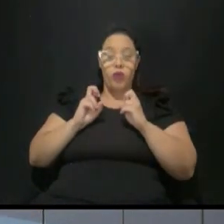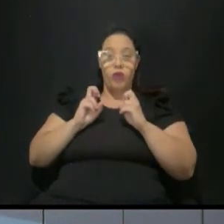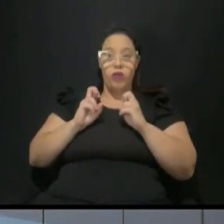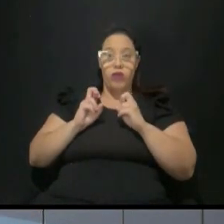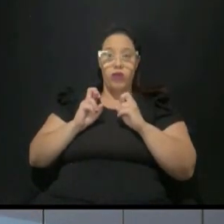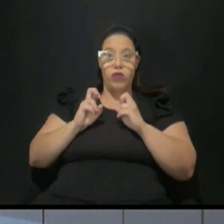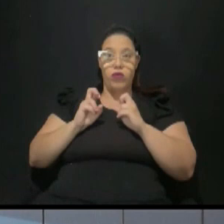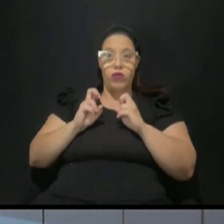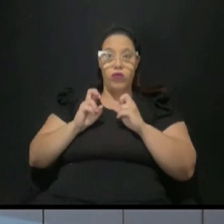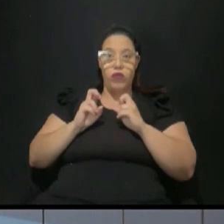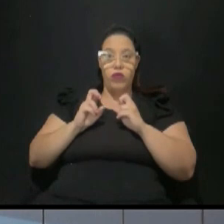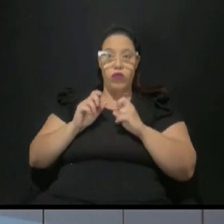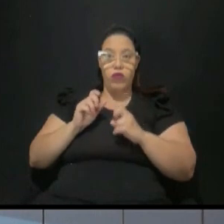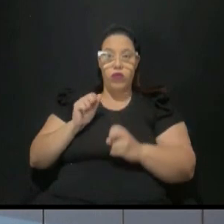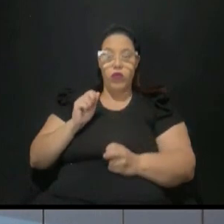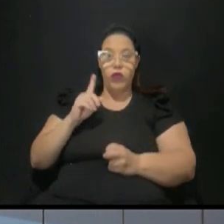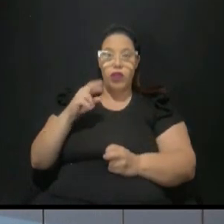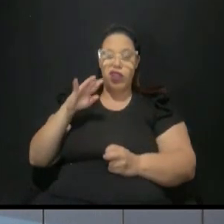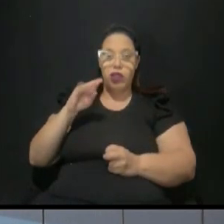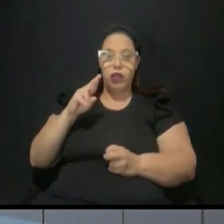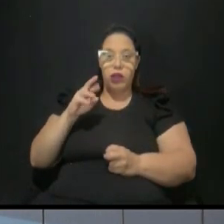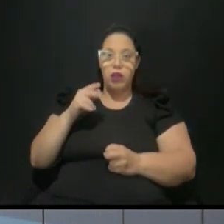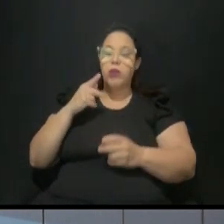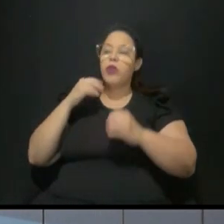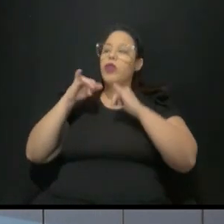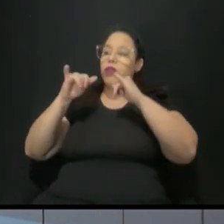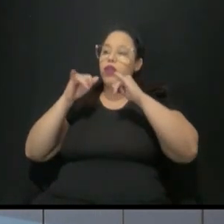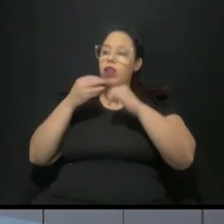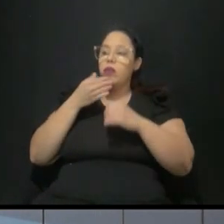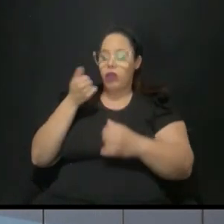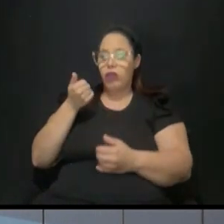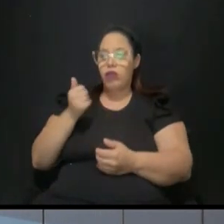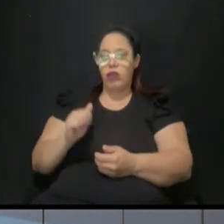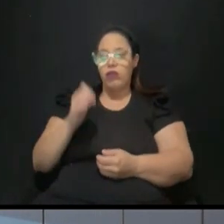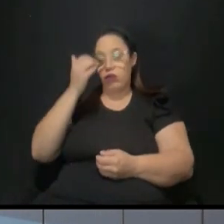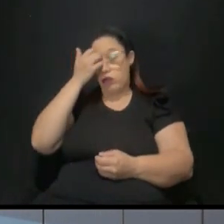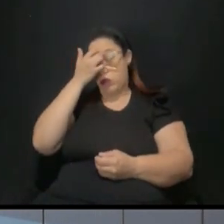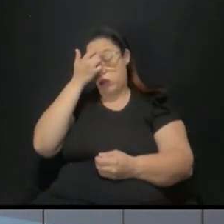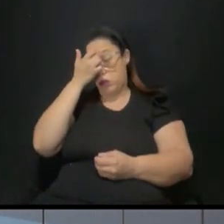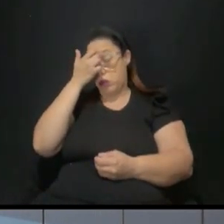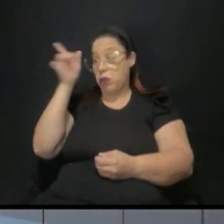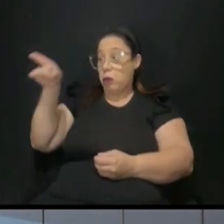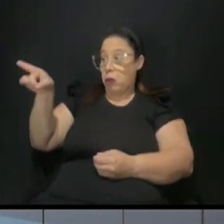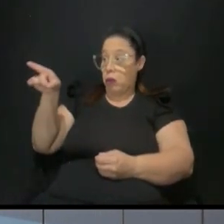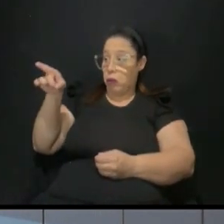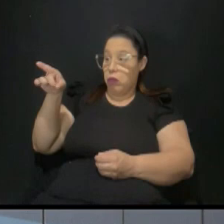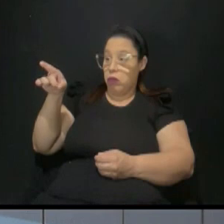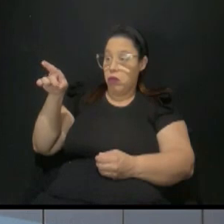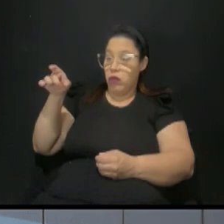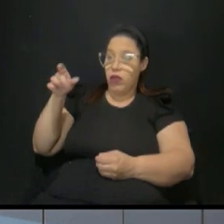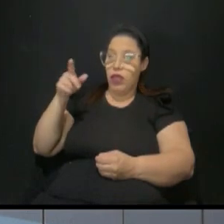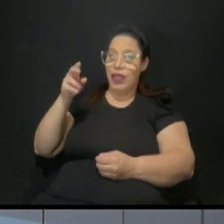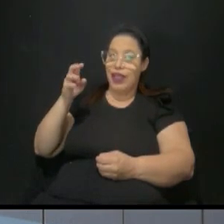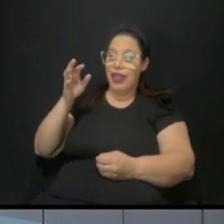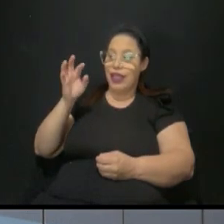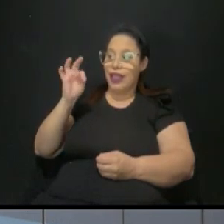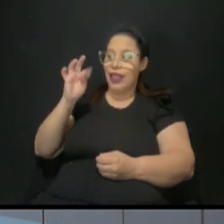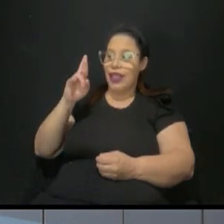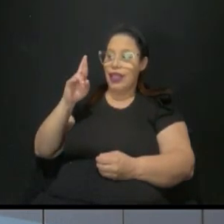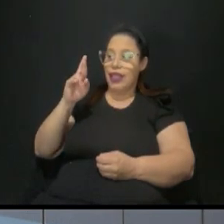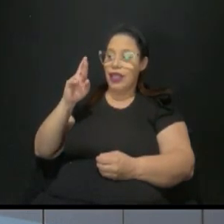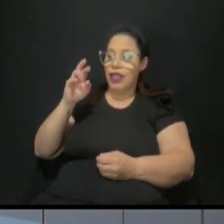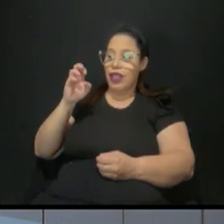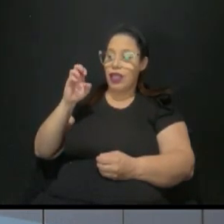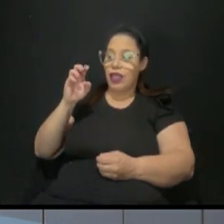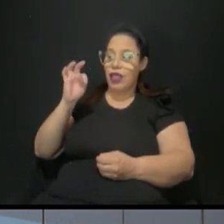também pode falar isso de uma maneira mais precisa, mas o Ademir é uma pessoa que tem uma tetraplegia. Ele precisa de um auxílio, de uma rede de apoio diferente